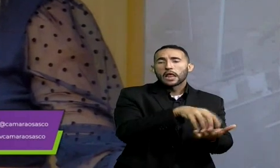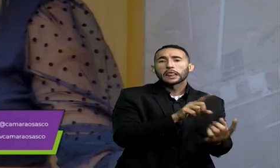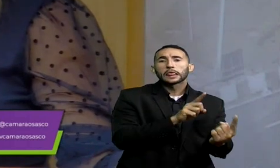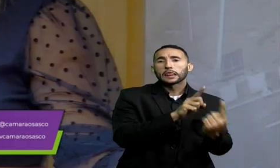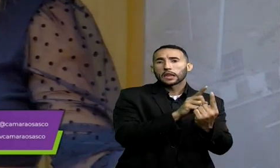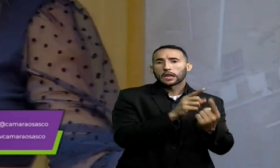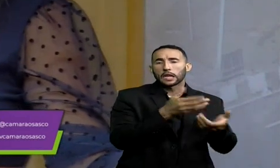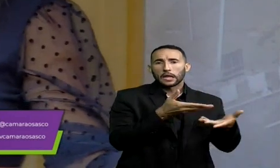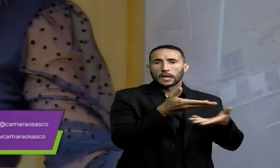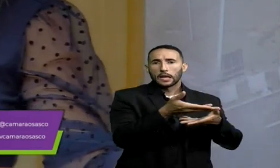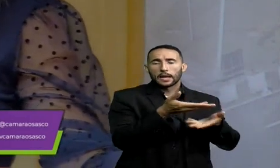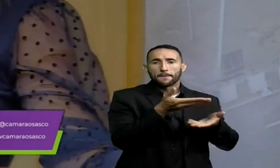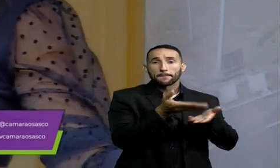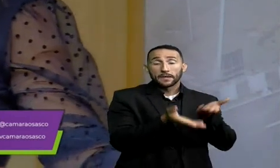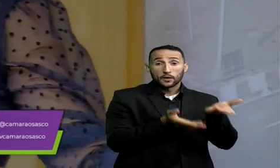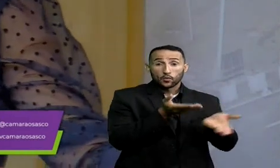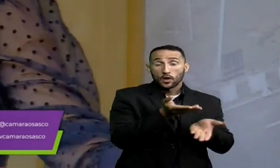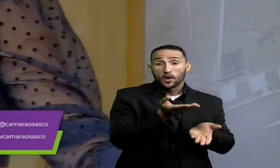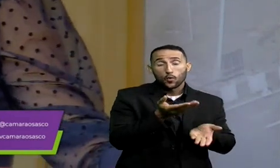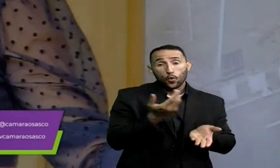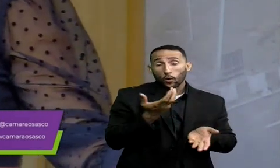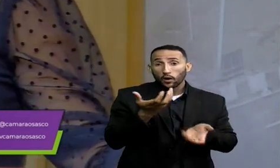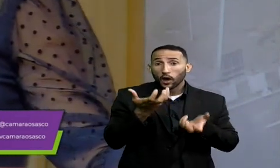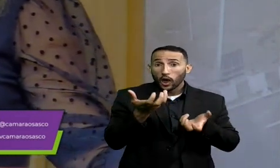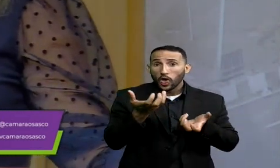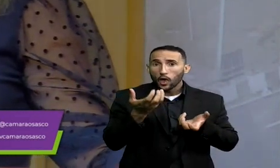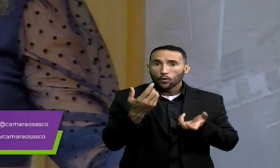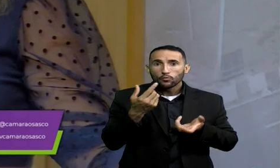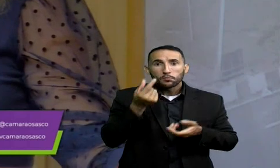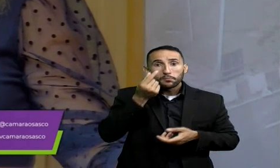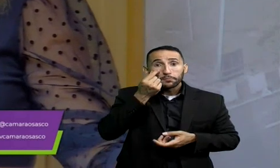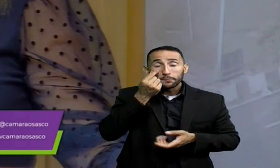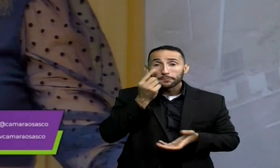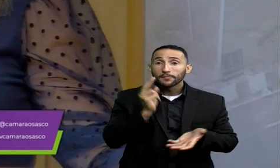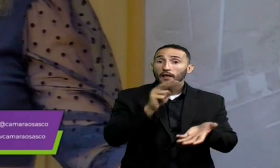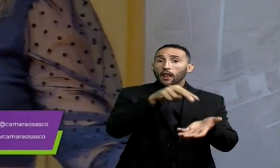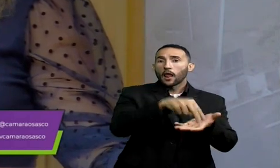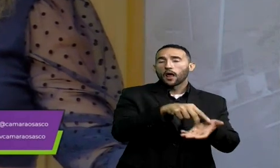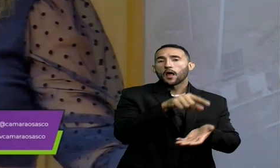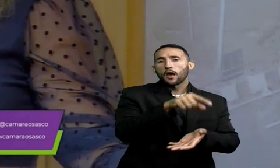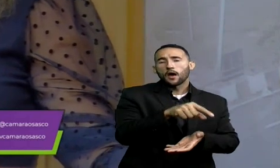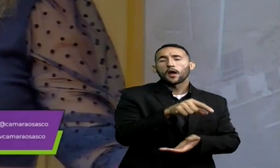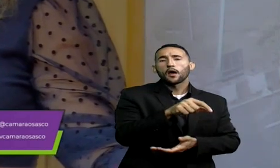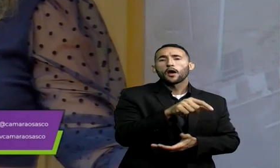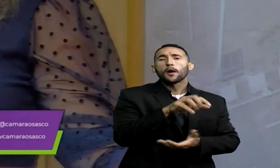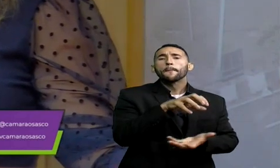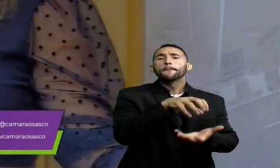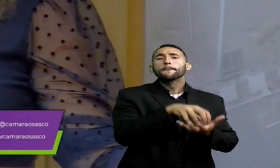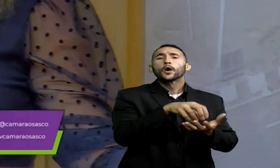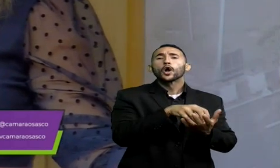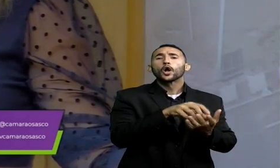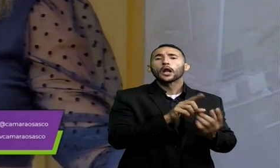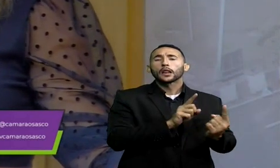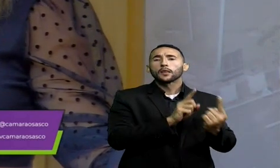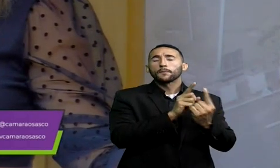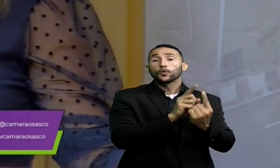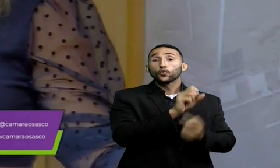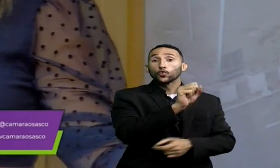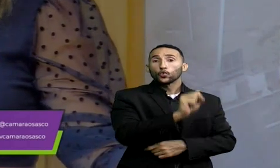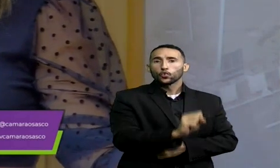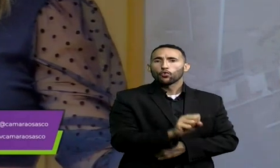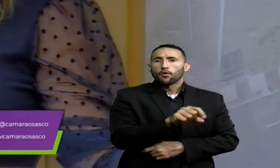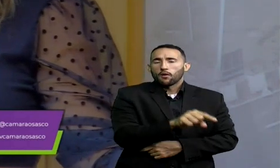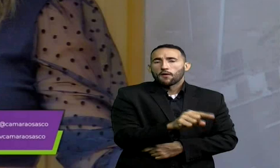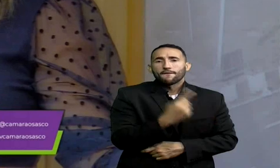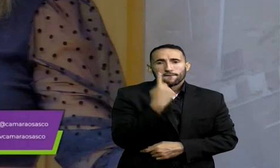quero est indo inclusive na polu pessoalmente para poder entender e acompanhar também o trabalho